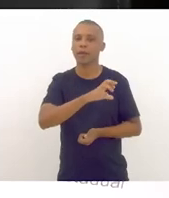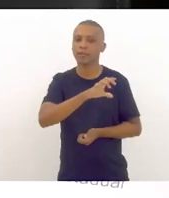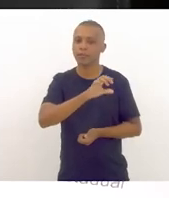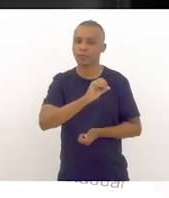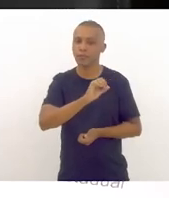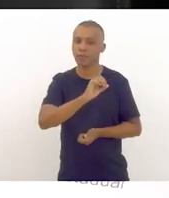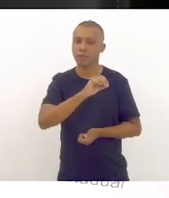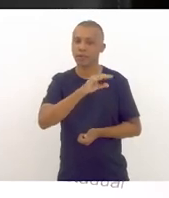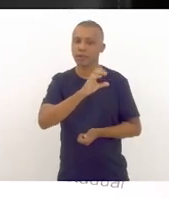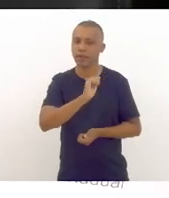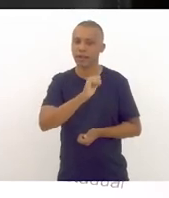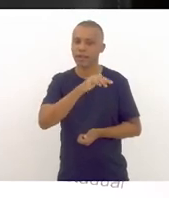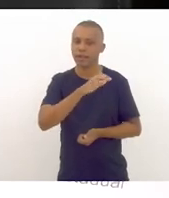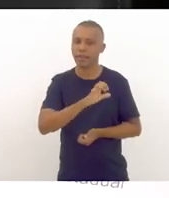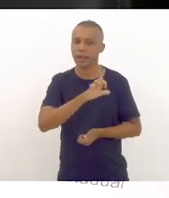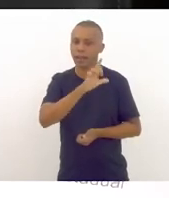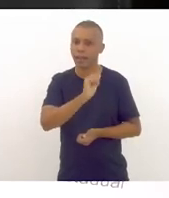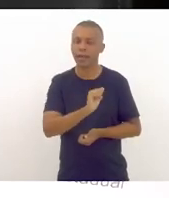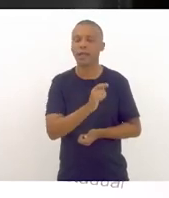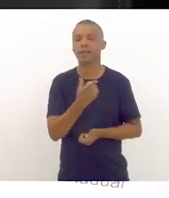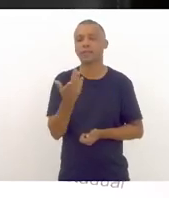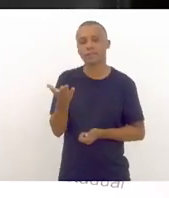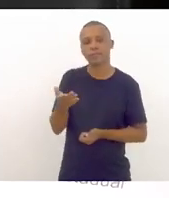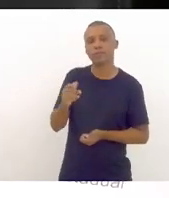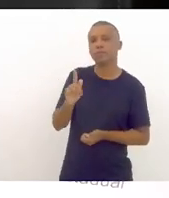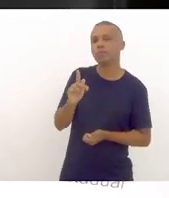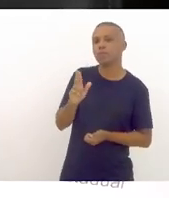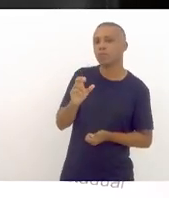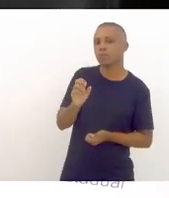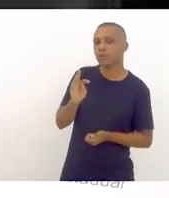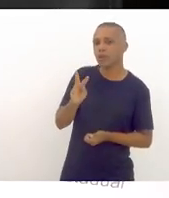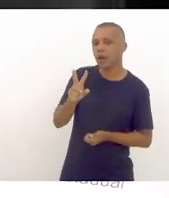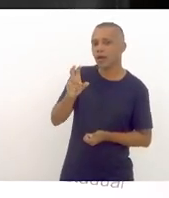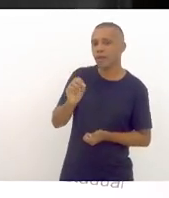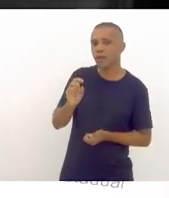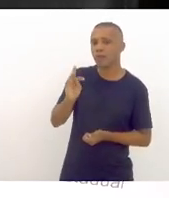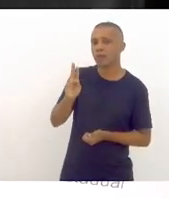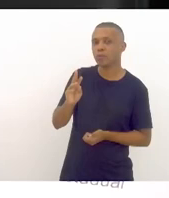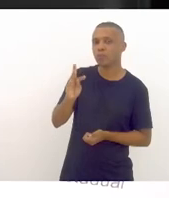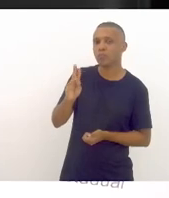Canela, e também Gustavo Tutuca, além do nosso